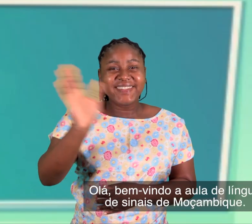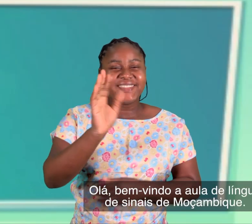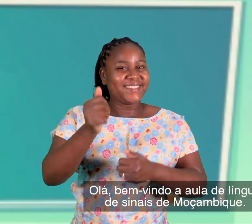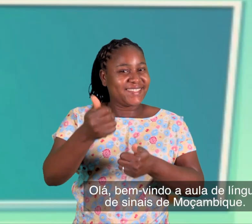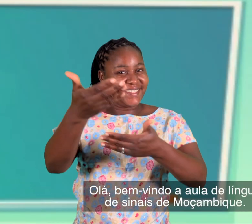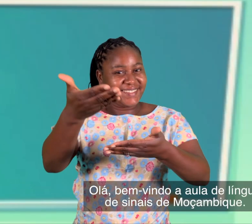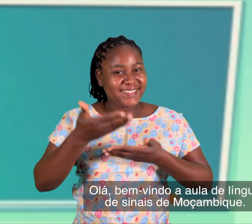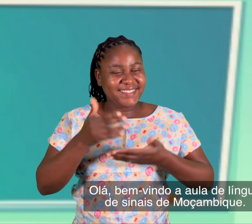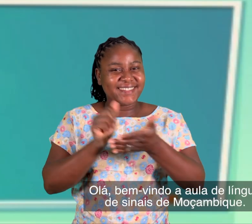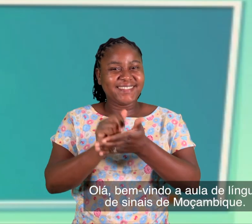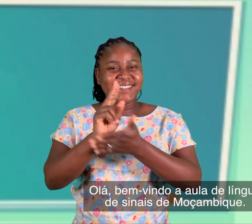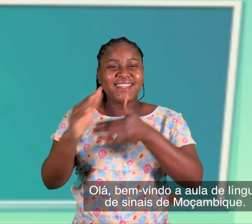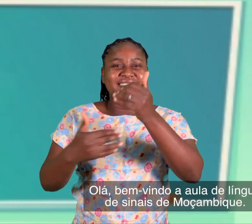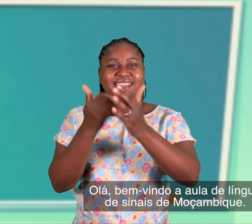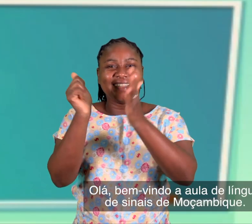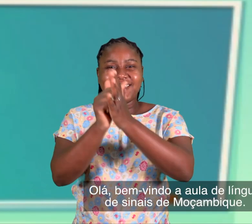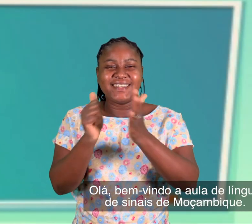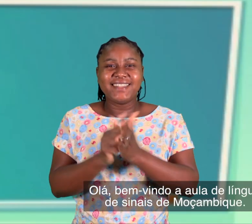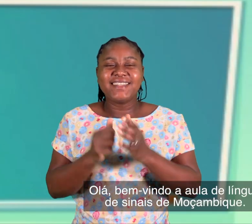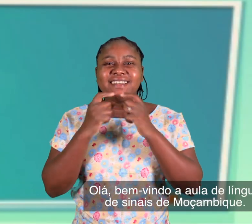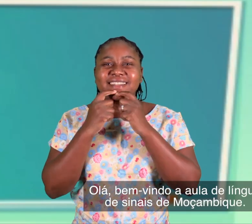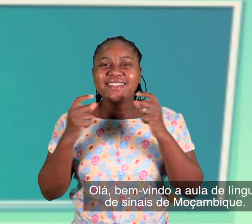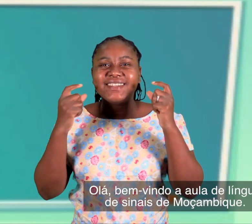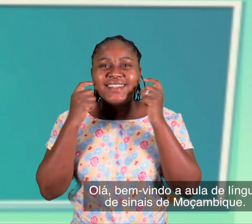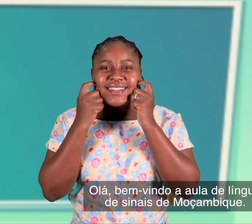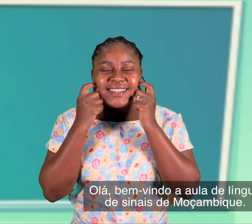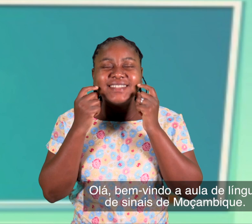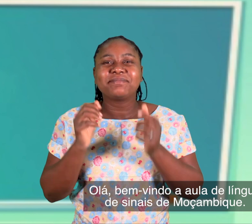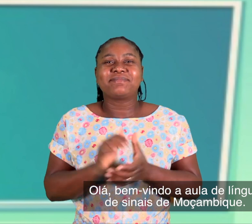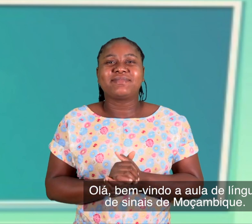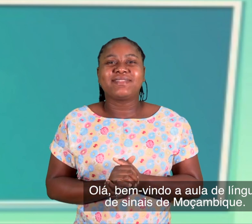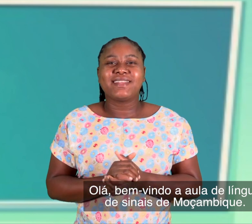Olá, bem-vindo à aula de língua de sinais de Moçambique.